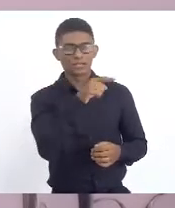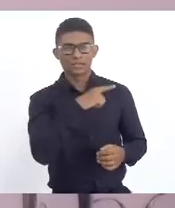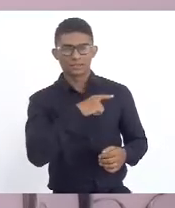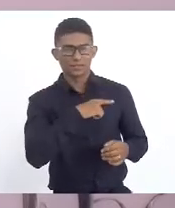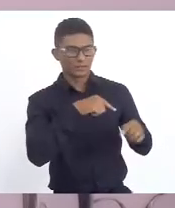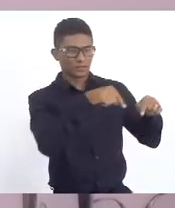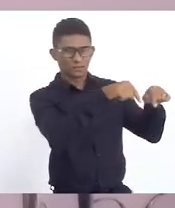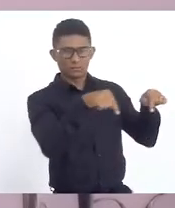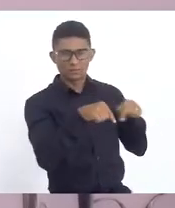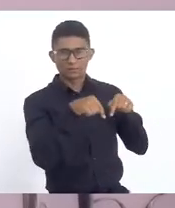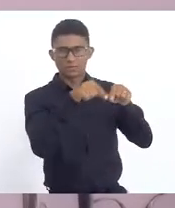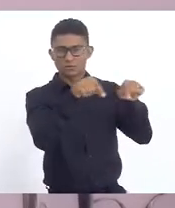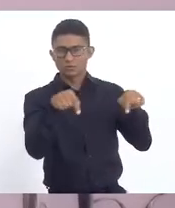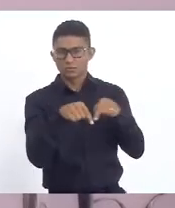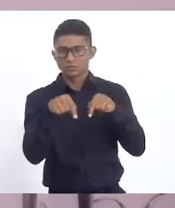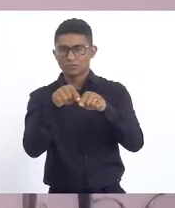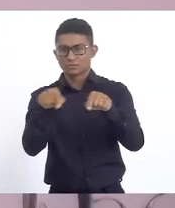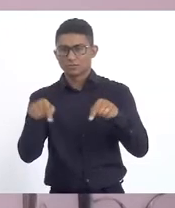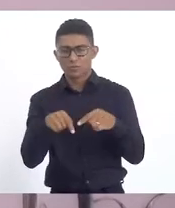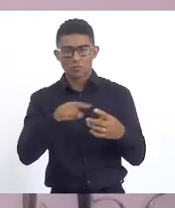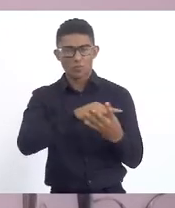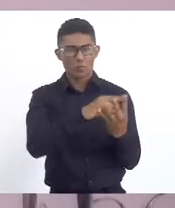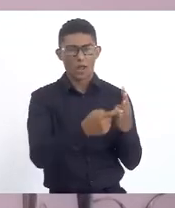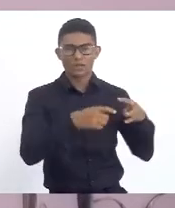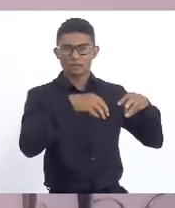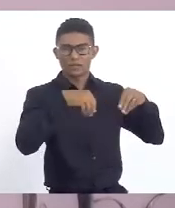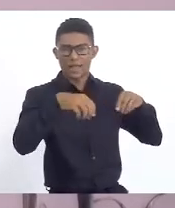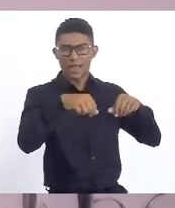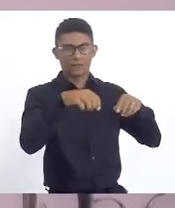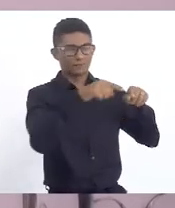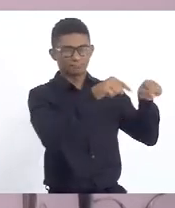com ações na Justiça, ganhamos liminar cassada no